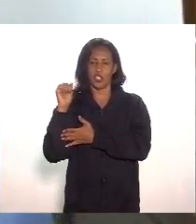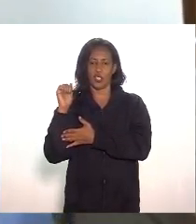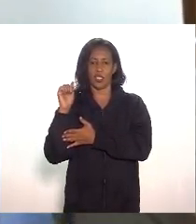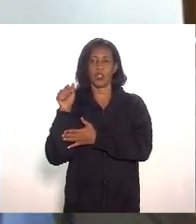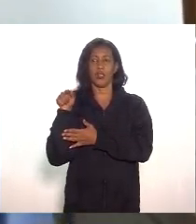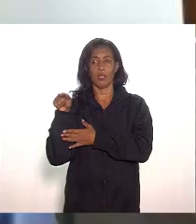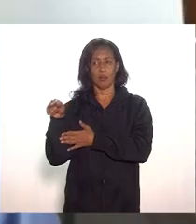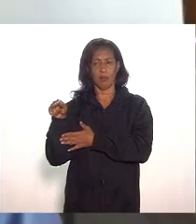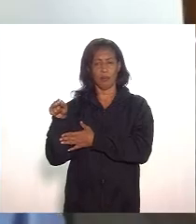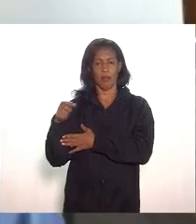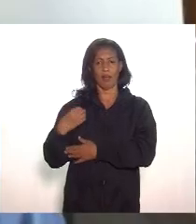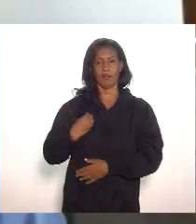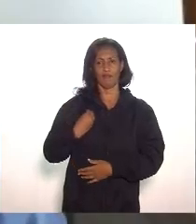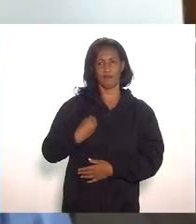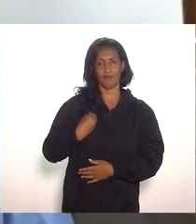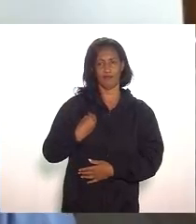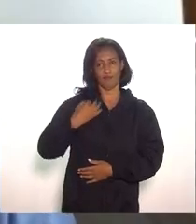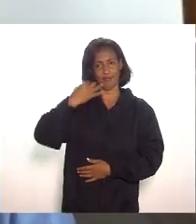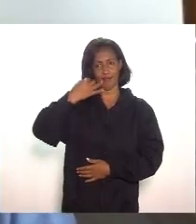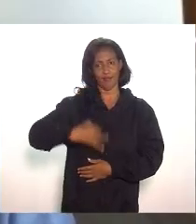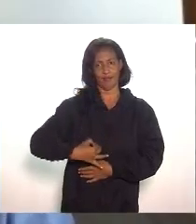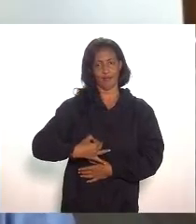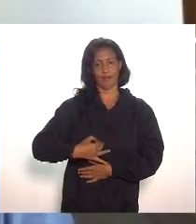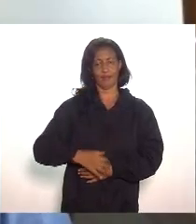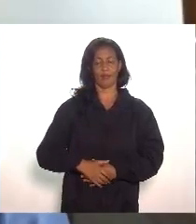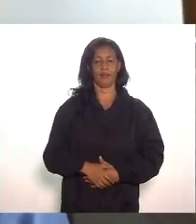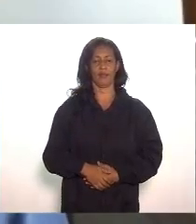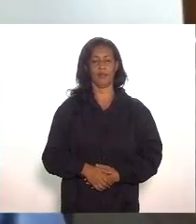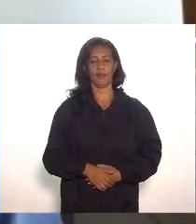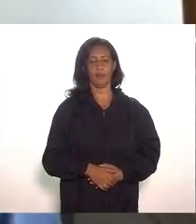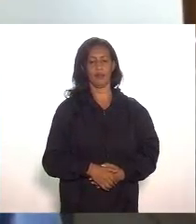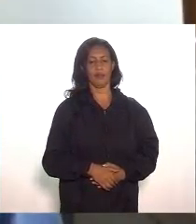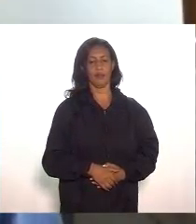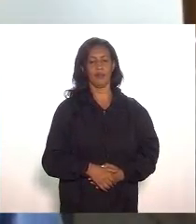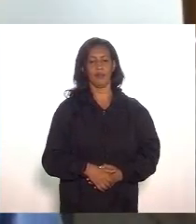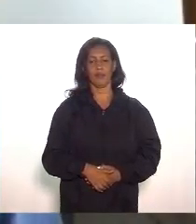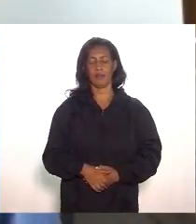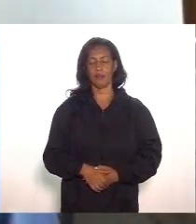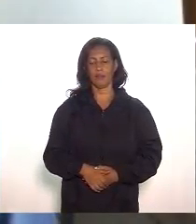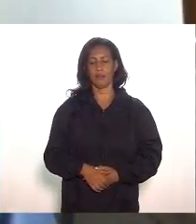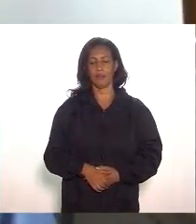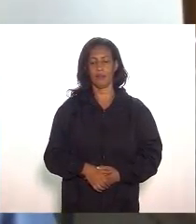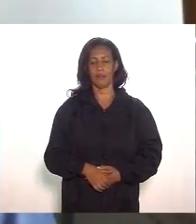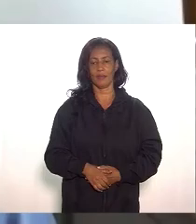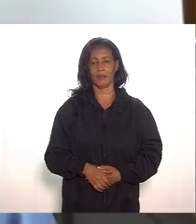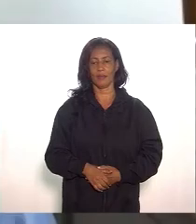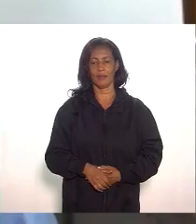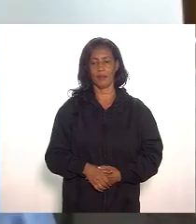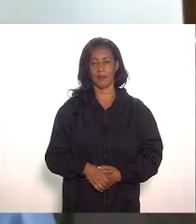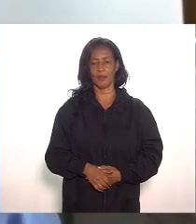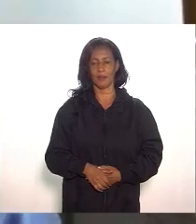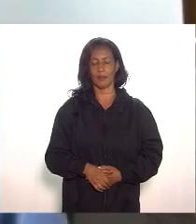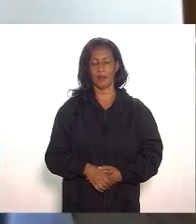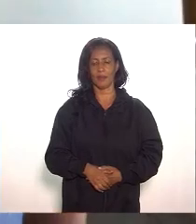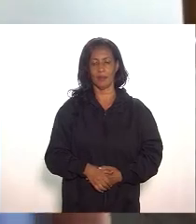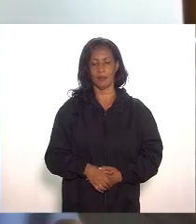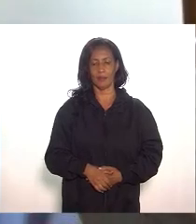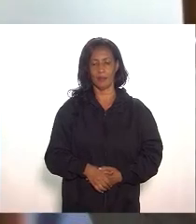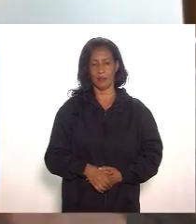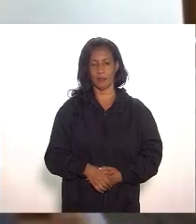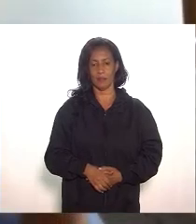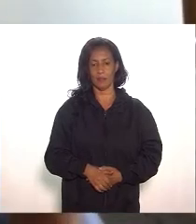regularizar a situação, e será considerado notificado para essa finalidade na mesma ocasião.